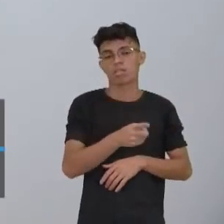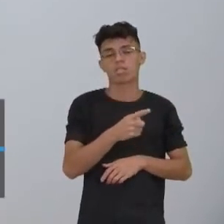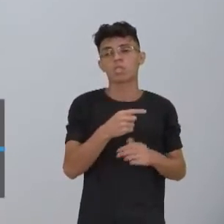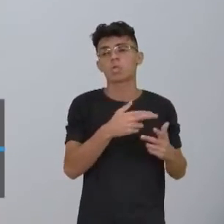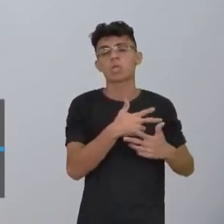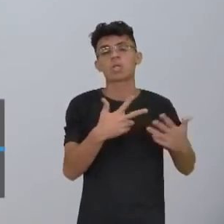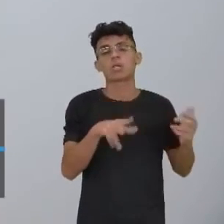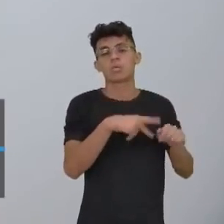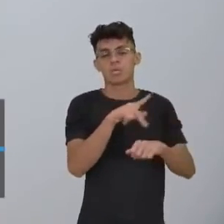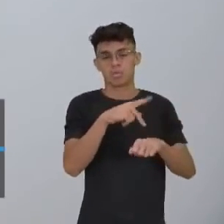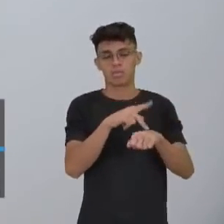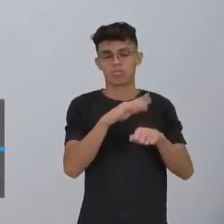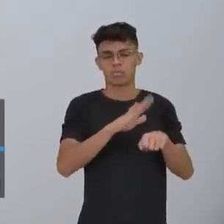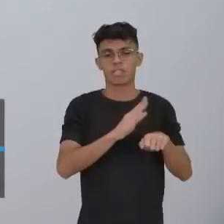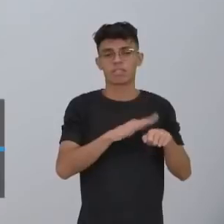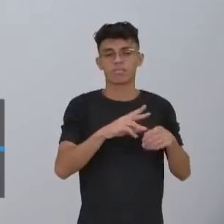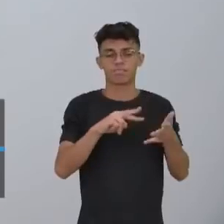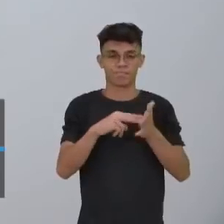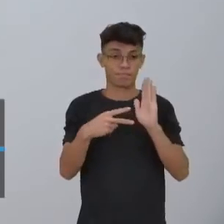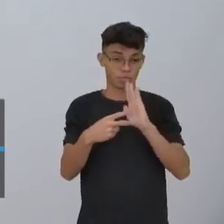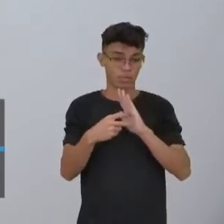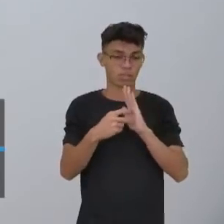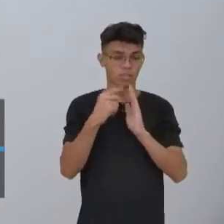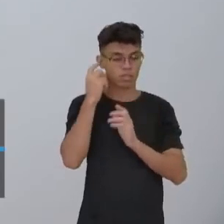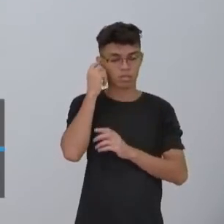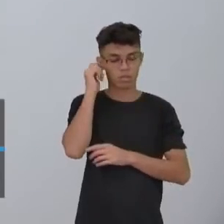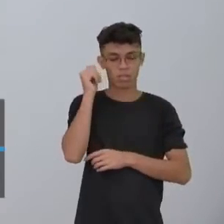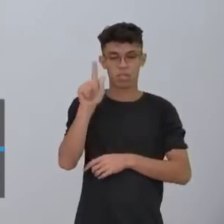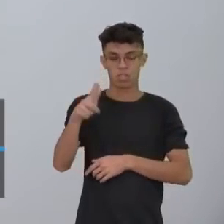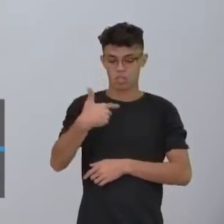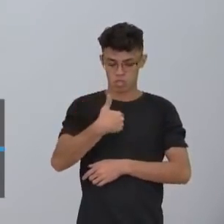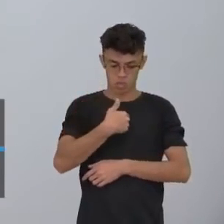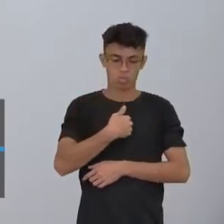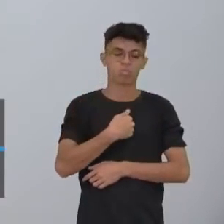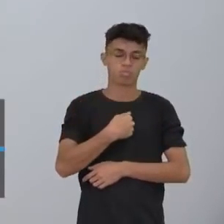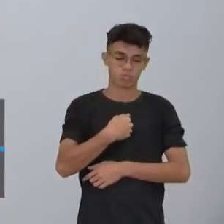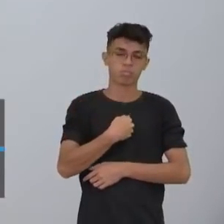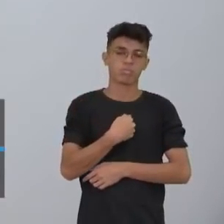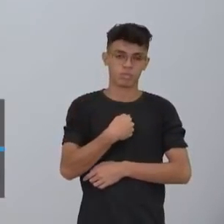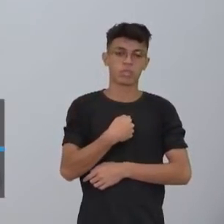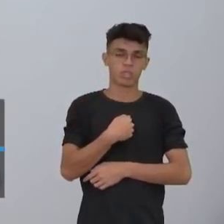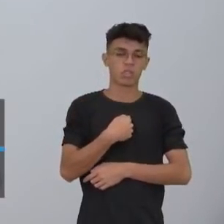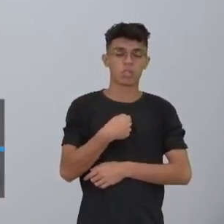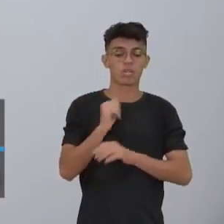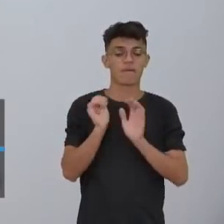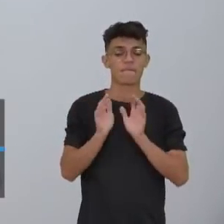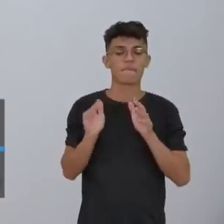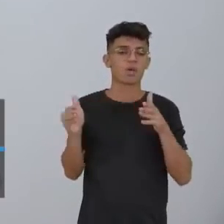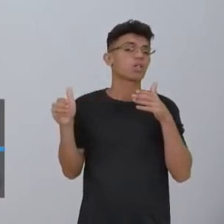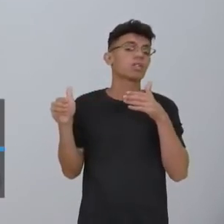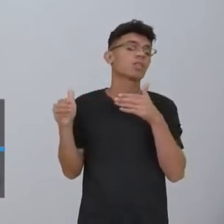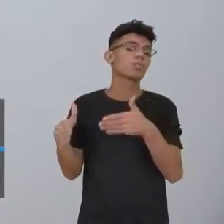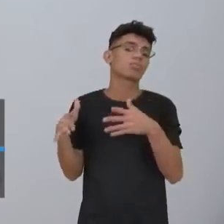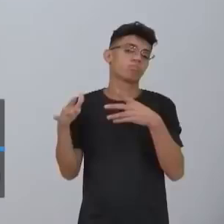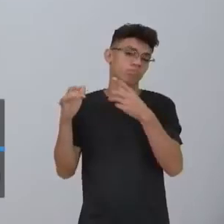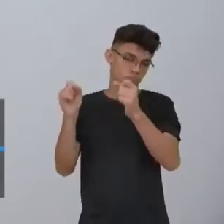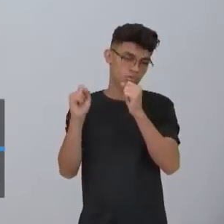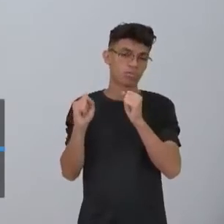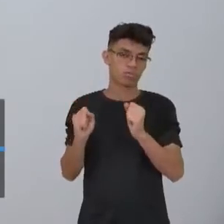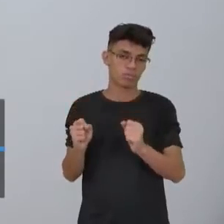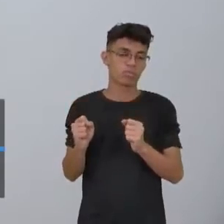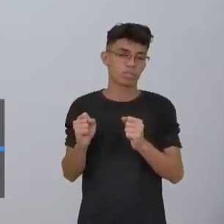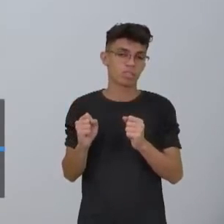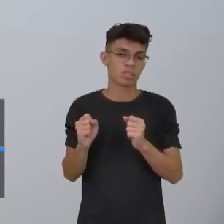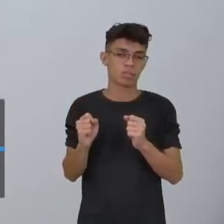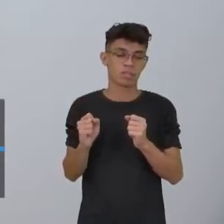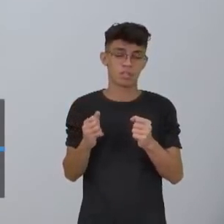para o país. Isso significa que Getúlio Vargas estava, sim, centralizando poderes em